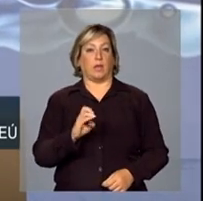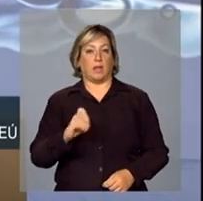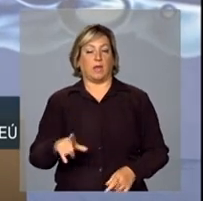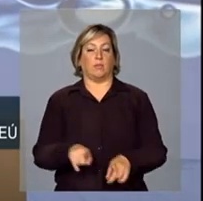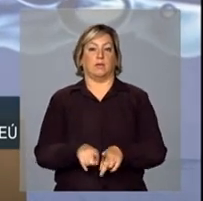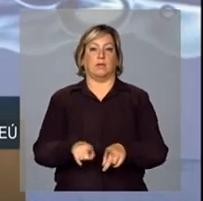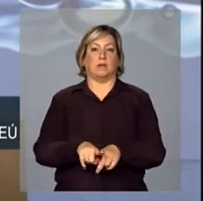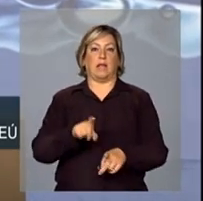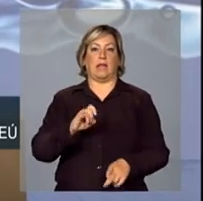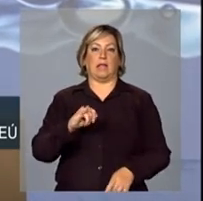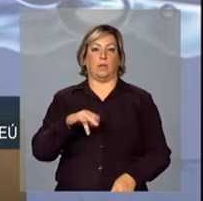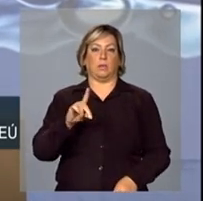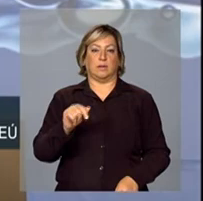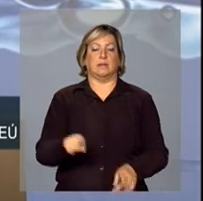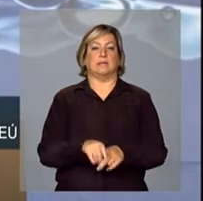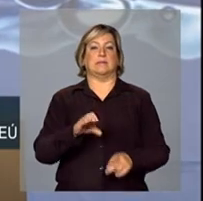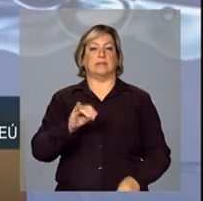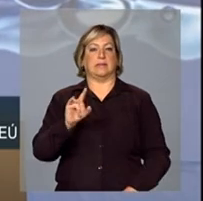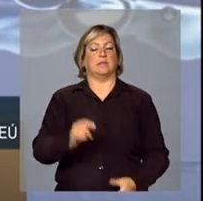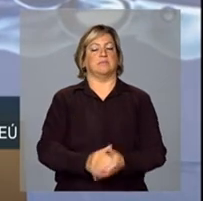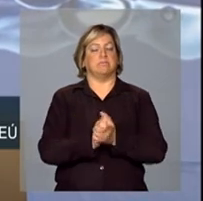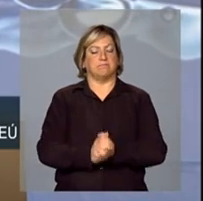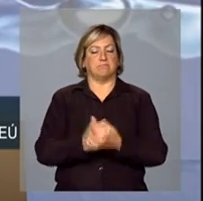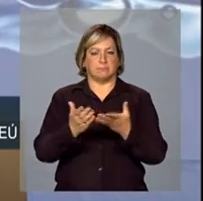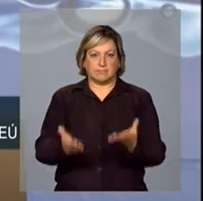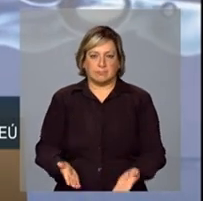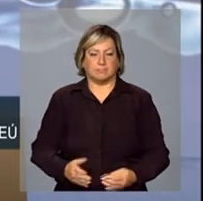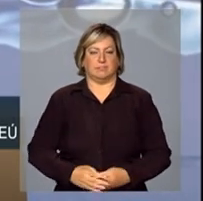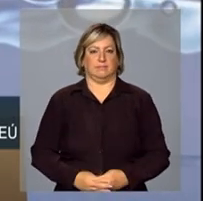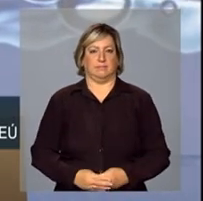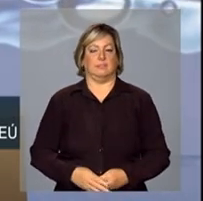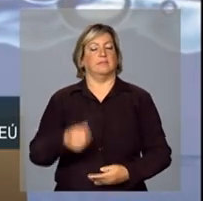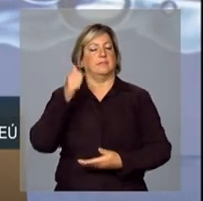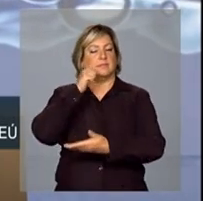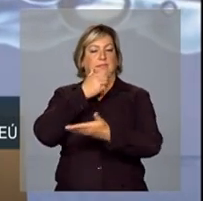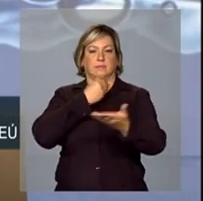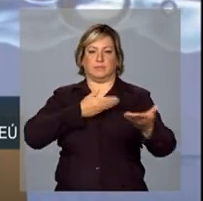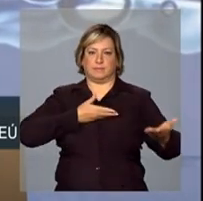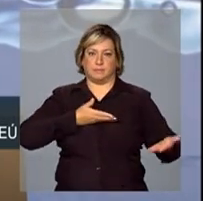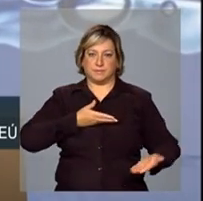Carlos Vera e a Cida, meus cumprimentos. Amigas e amigos,